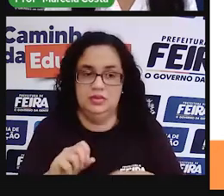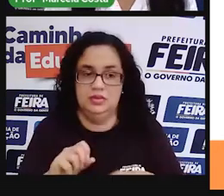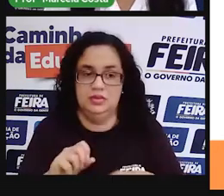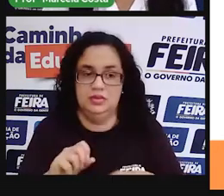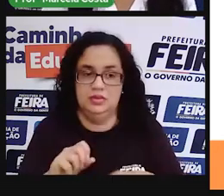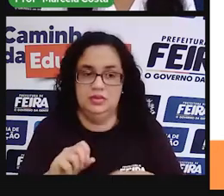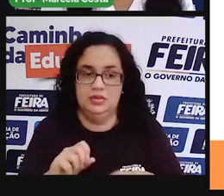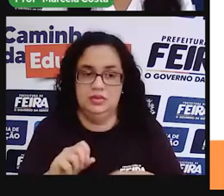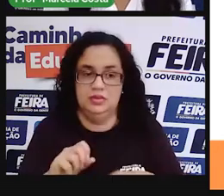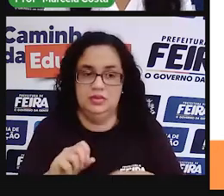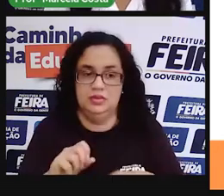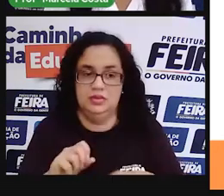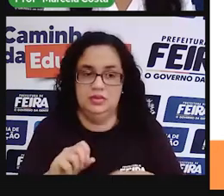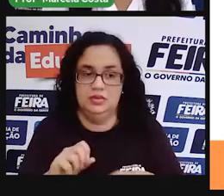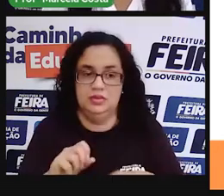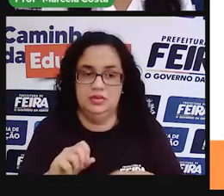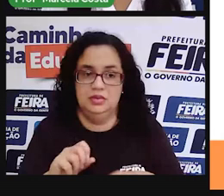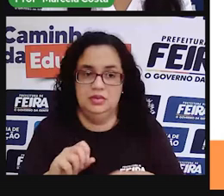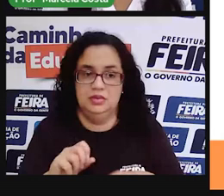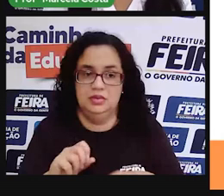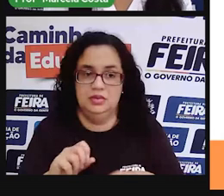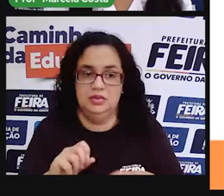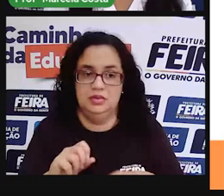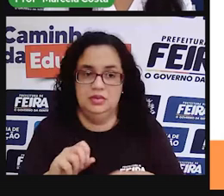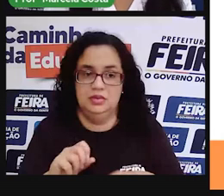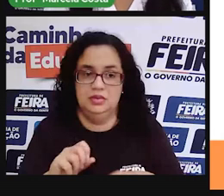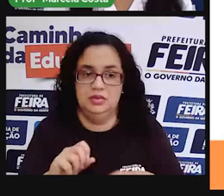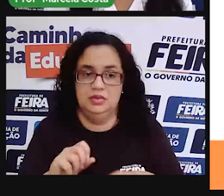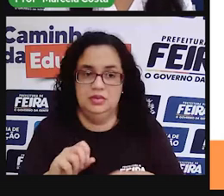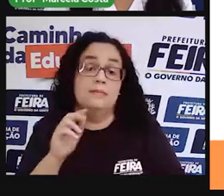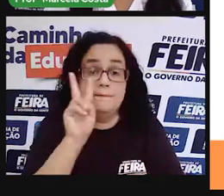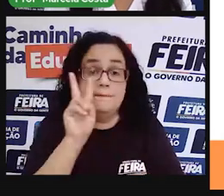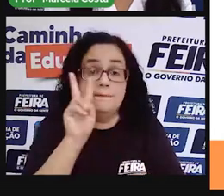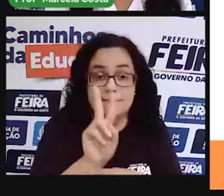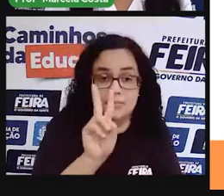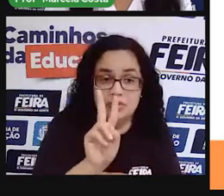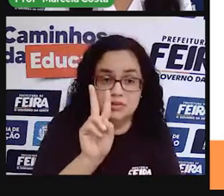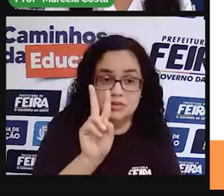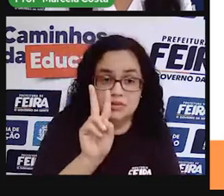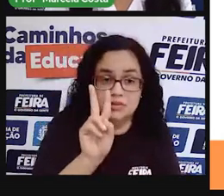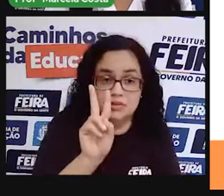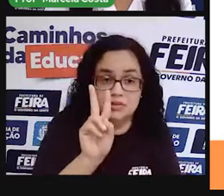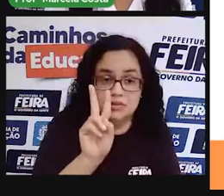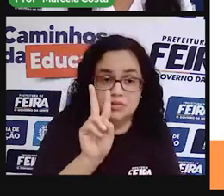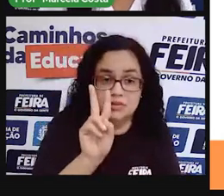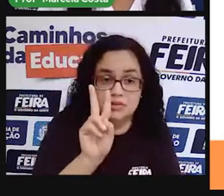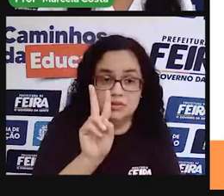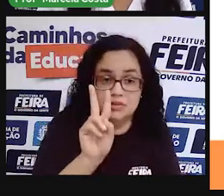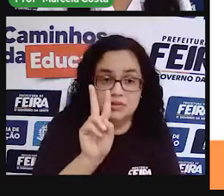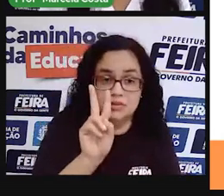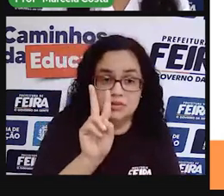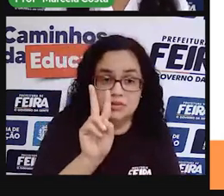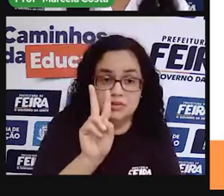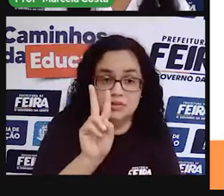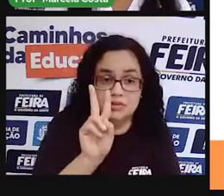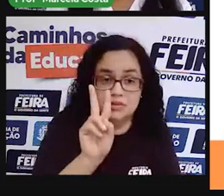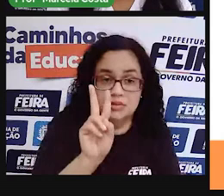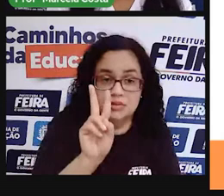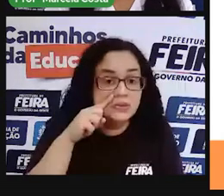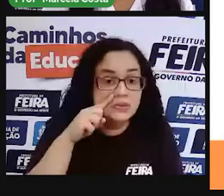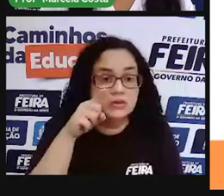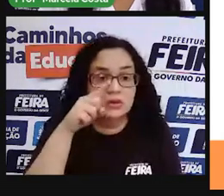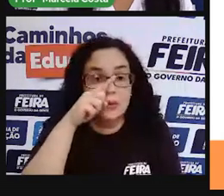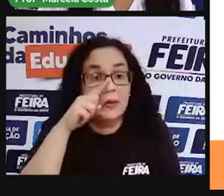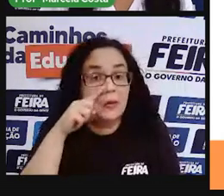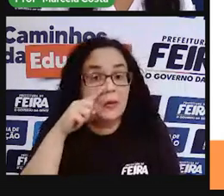Os símbolos, crianças, também servem para nos proteger, para nos alertar. Olha esse símbolo aqui. É